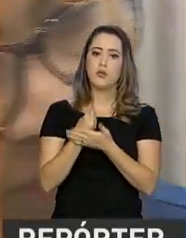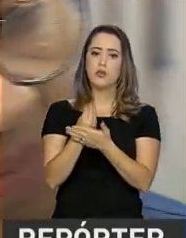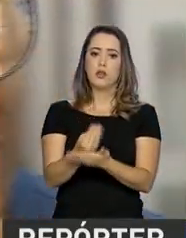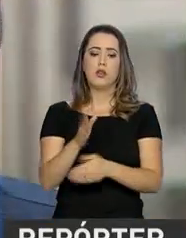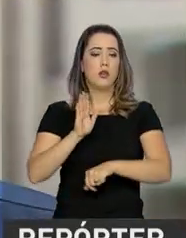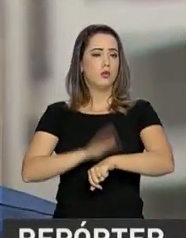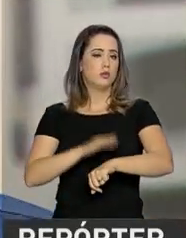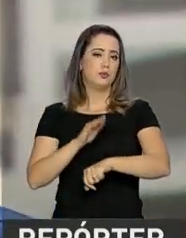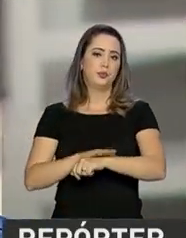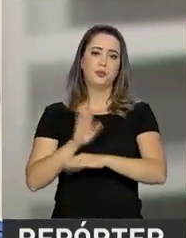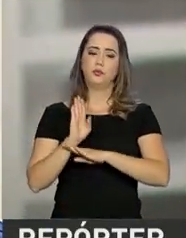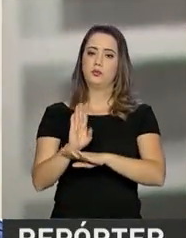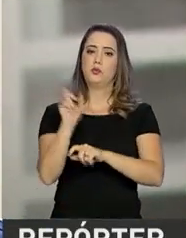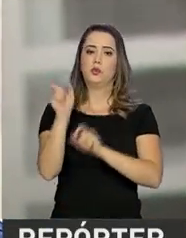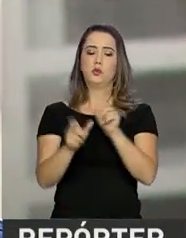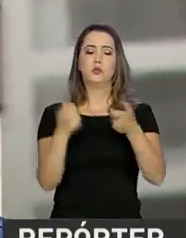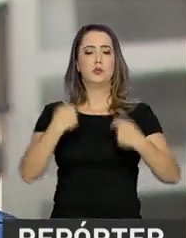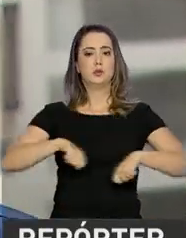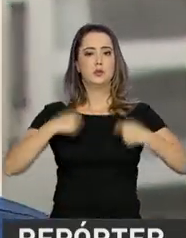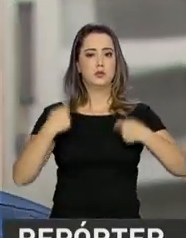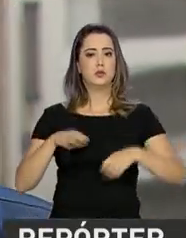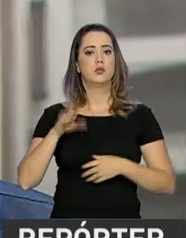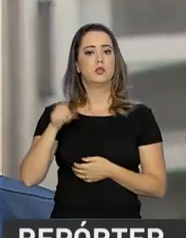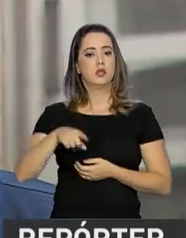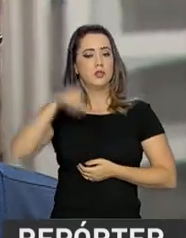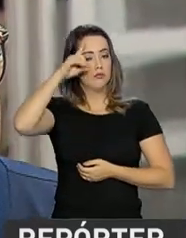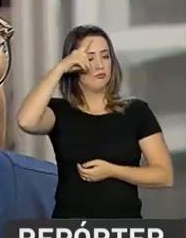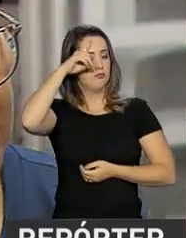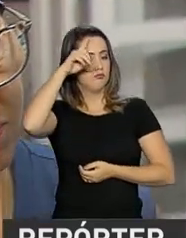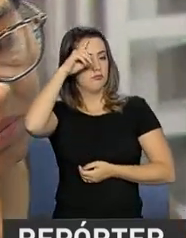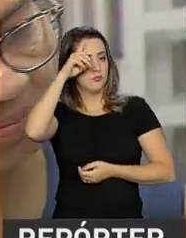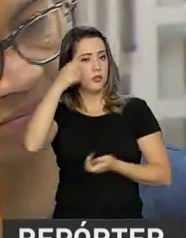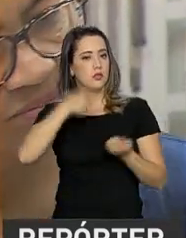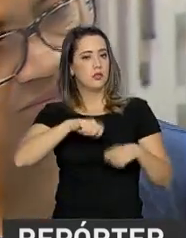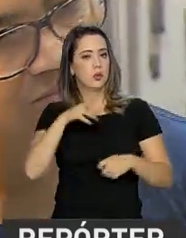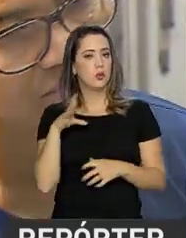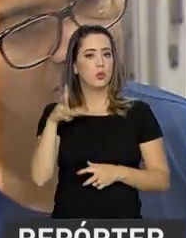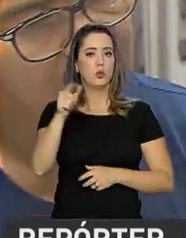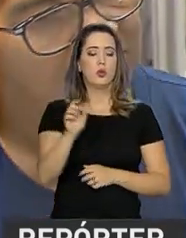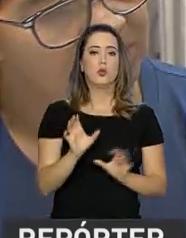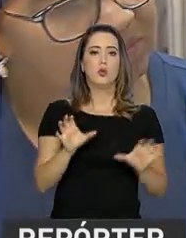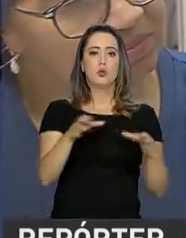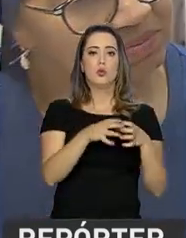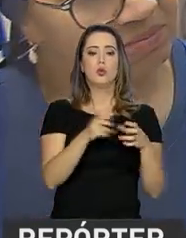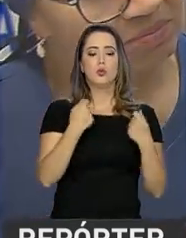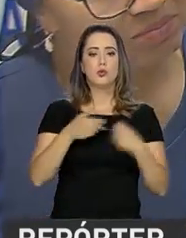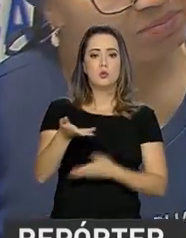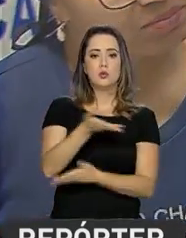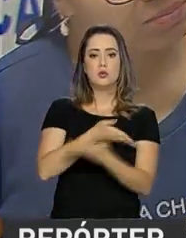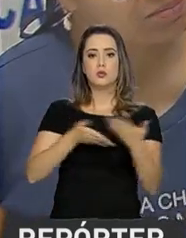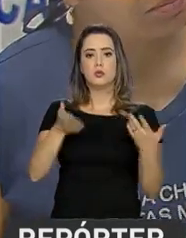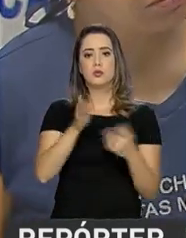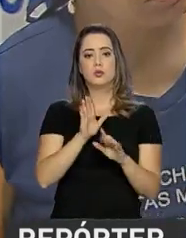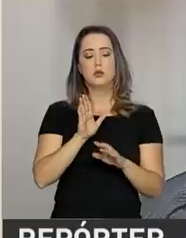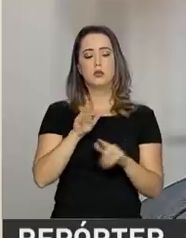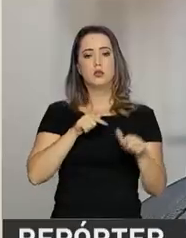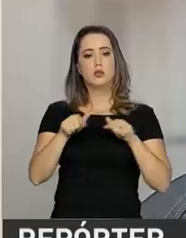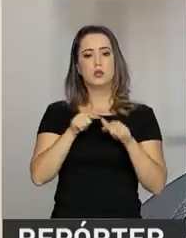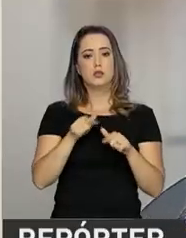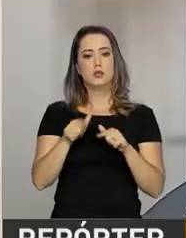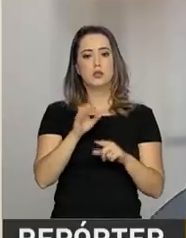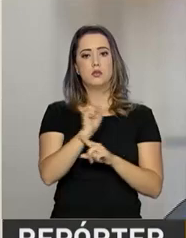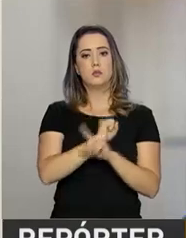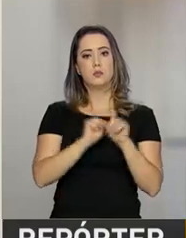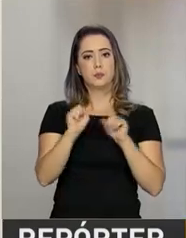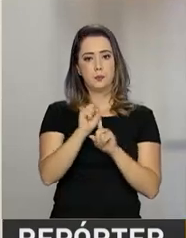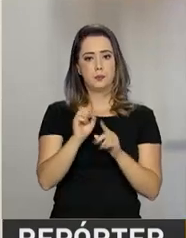tempo para ajudar a quem precisa já é rotina e defende que todos se envolvam em ações sociais ajudar o